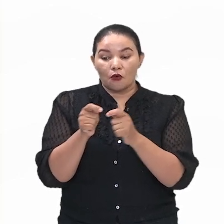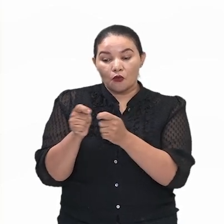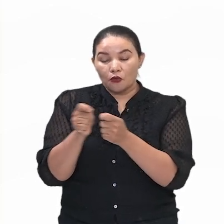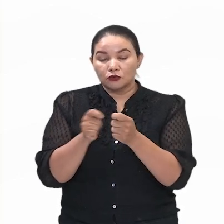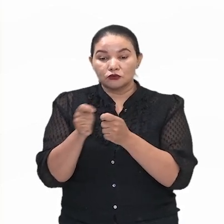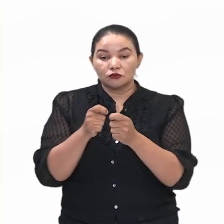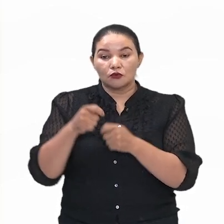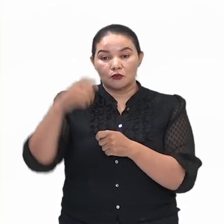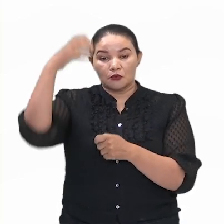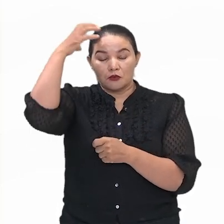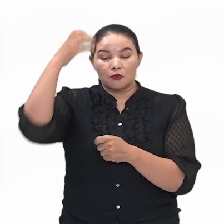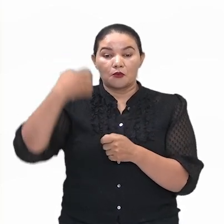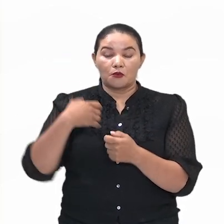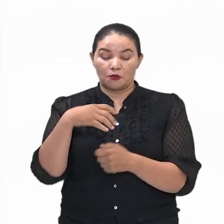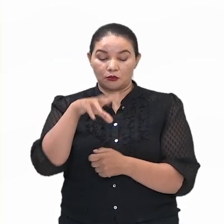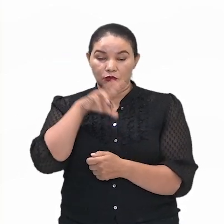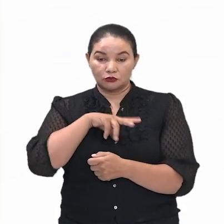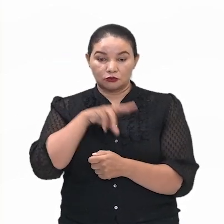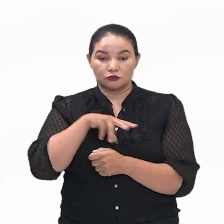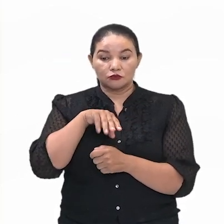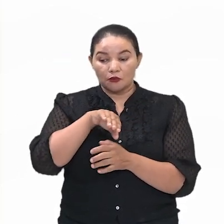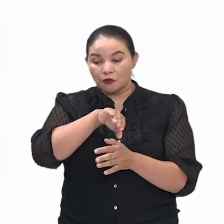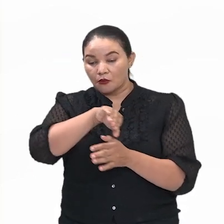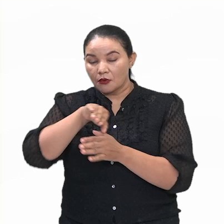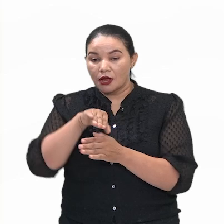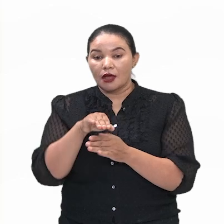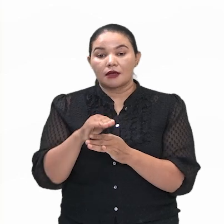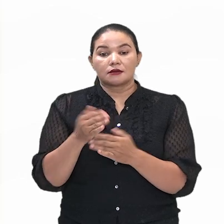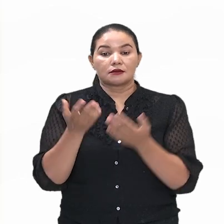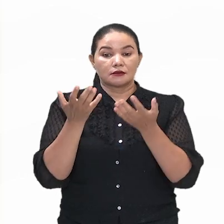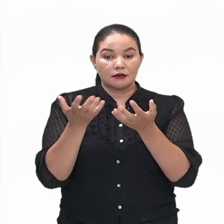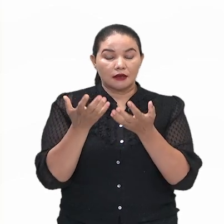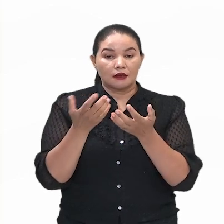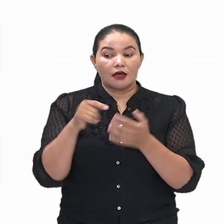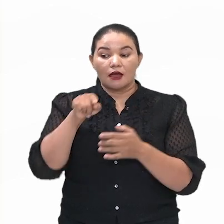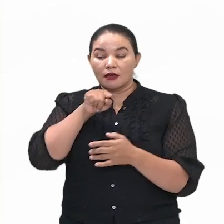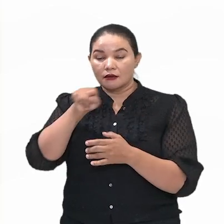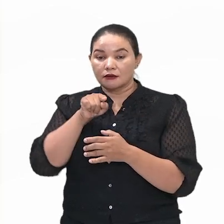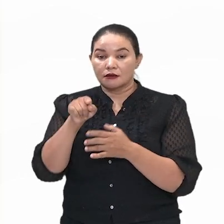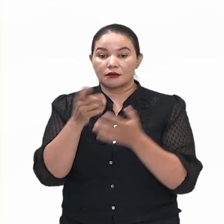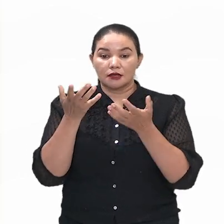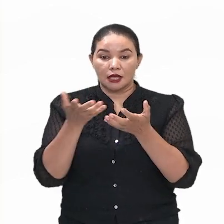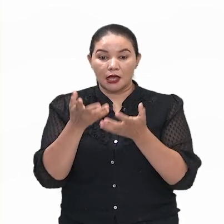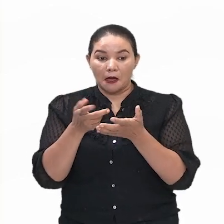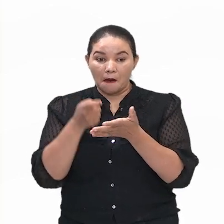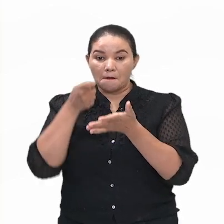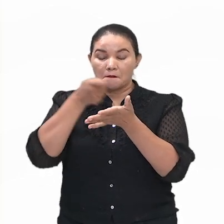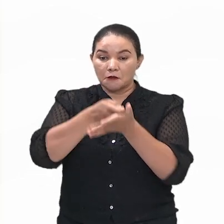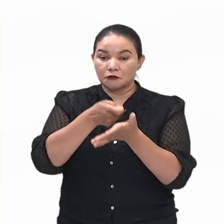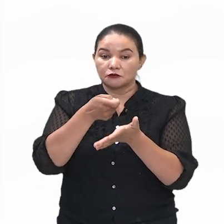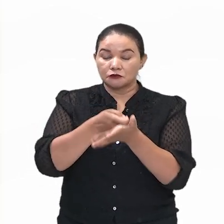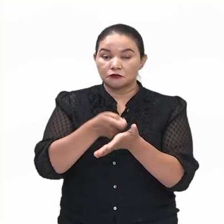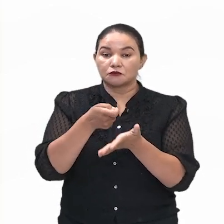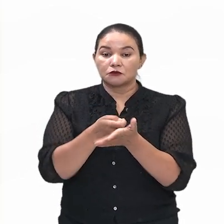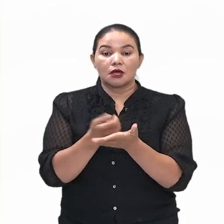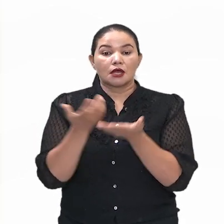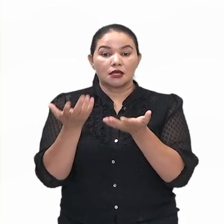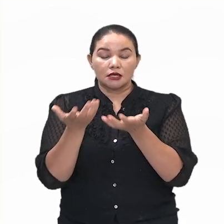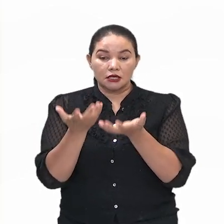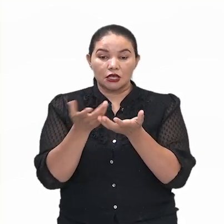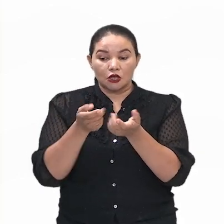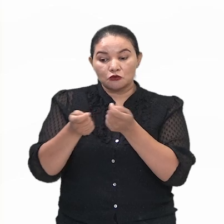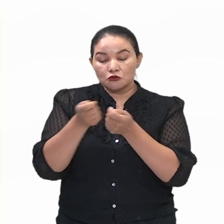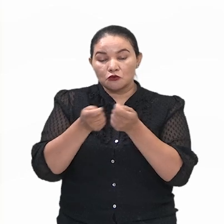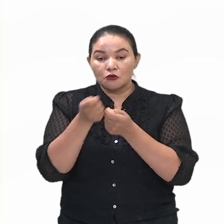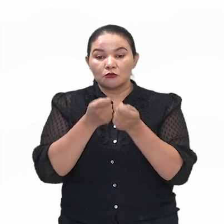coroa portuguesa não vai deixar isso barato, vai querer o quê? Pressionar cada vez mais esse controle através do quê?